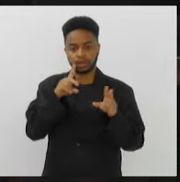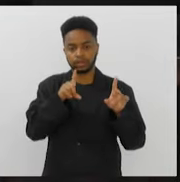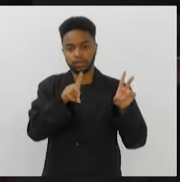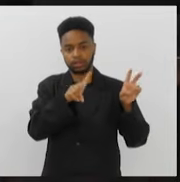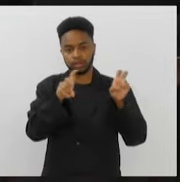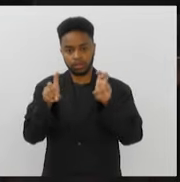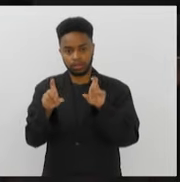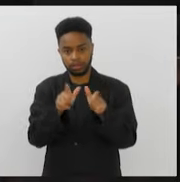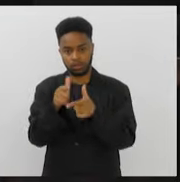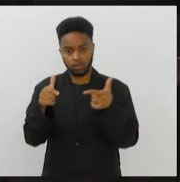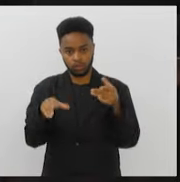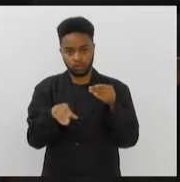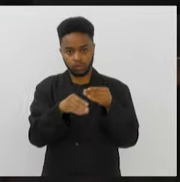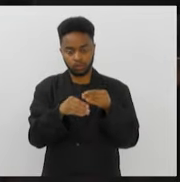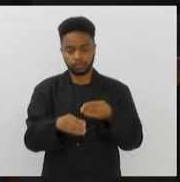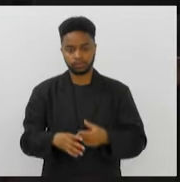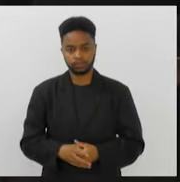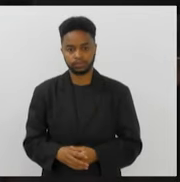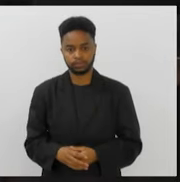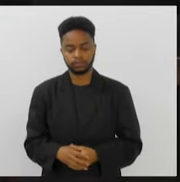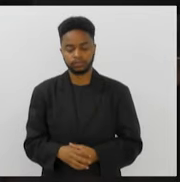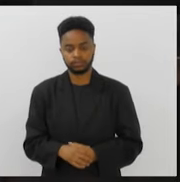outras providências.